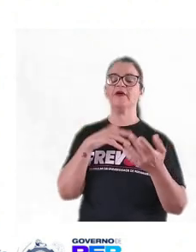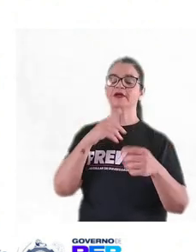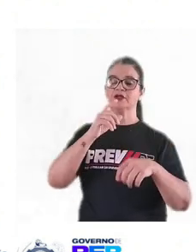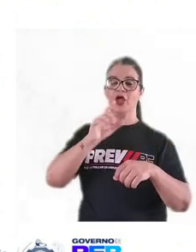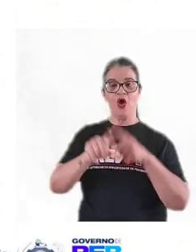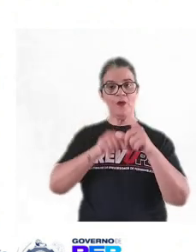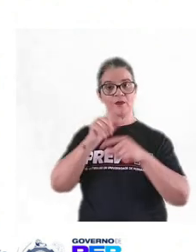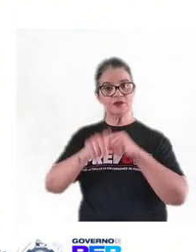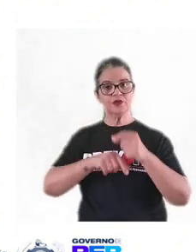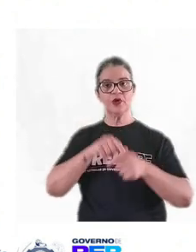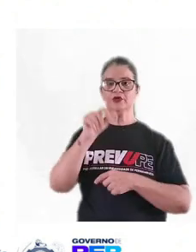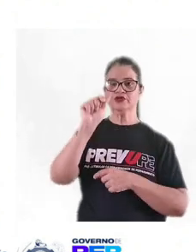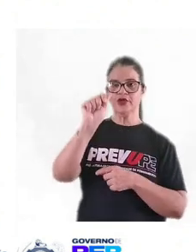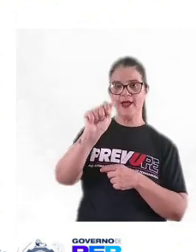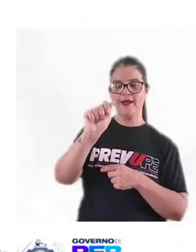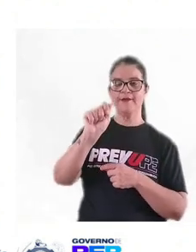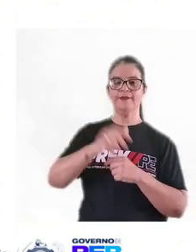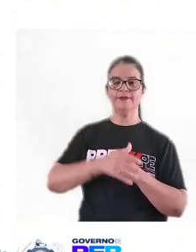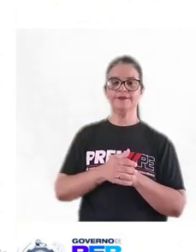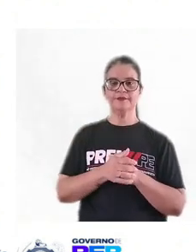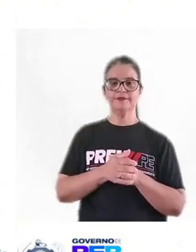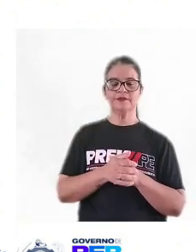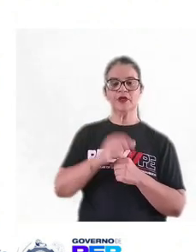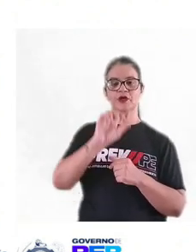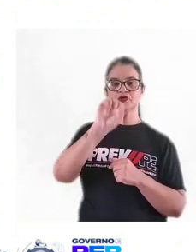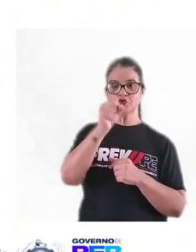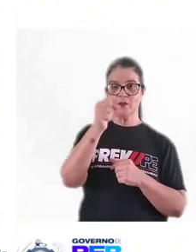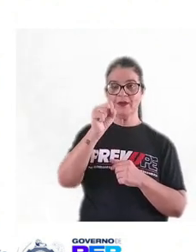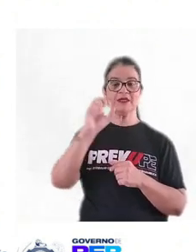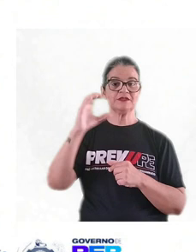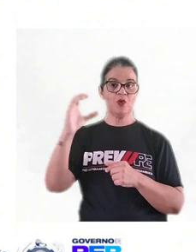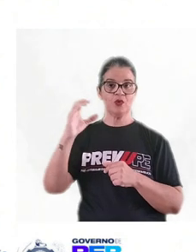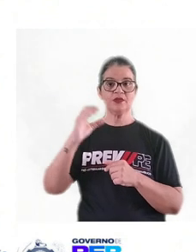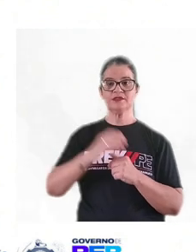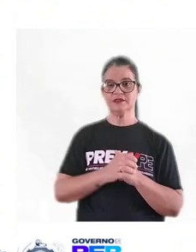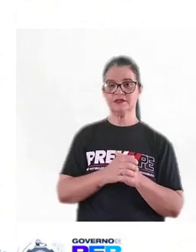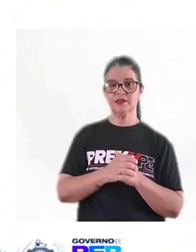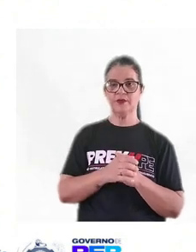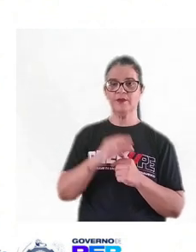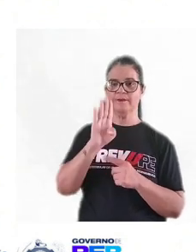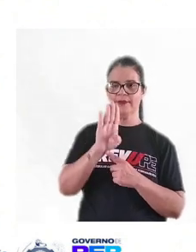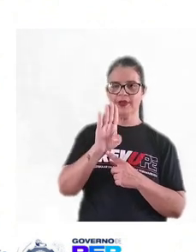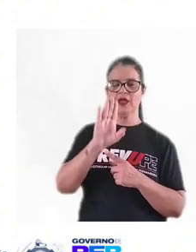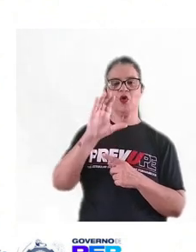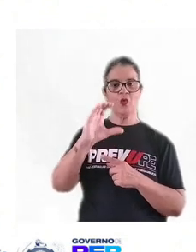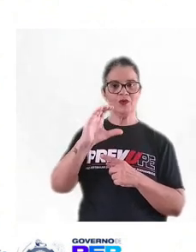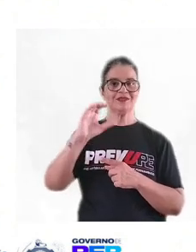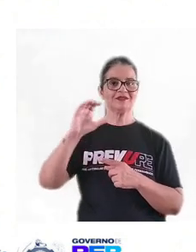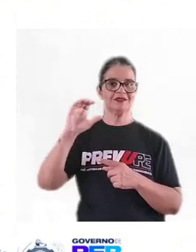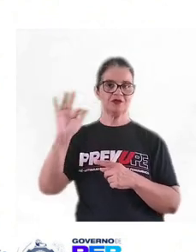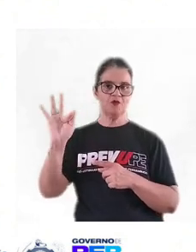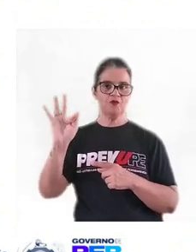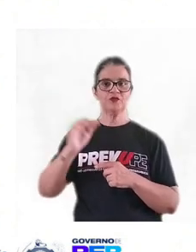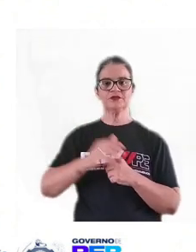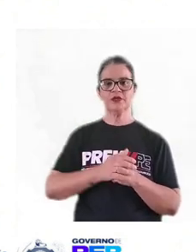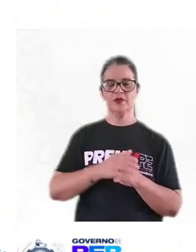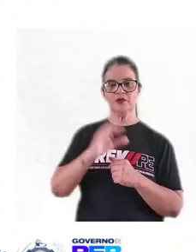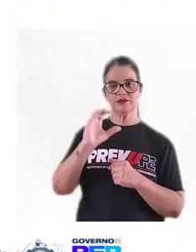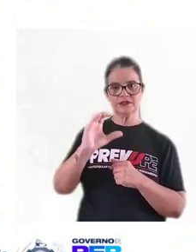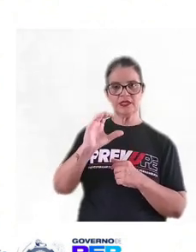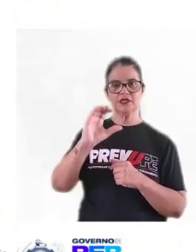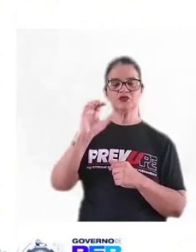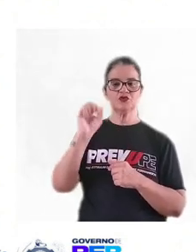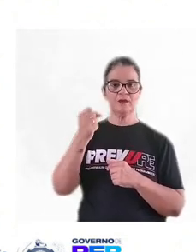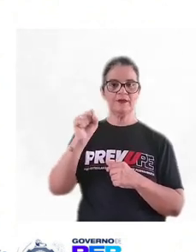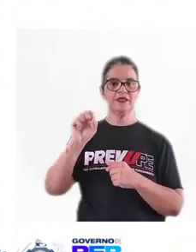opções letra A sublimação e condensação letra B condensação e fusão letra